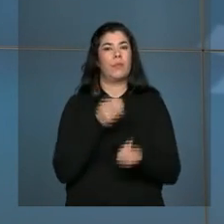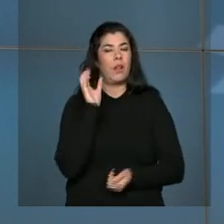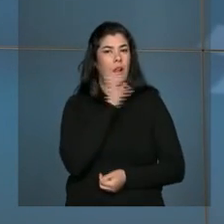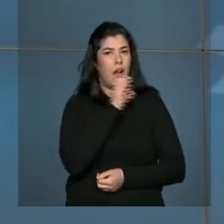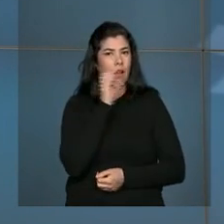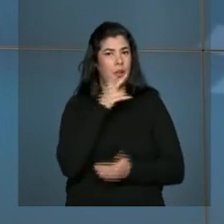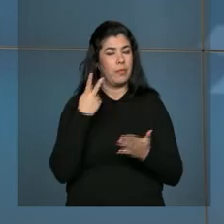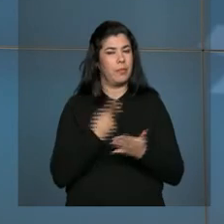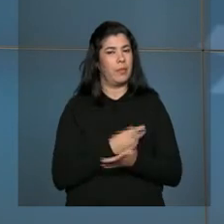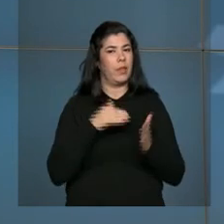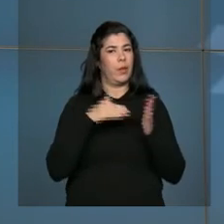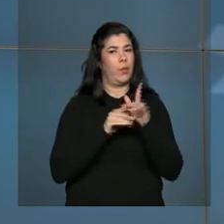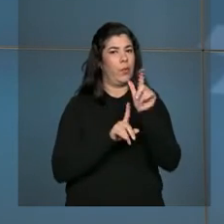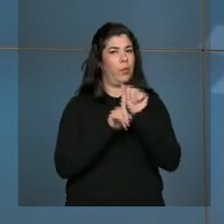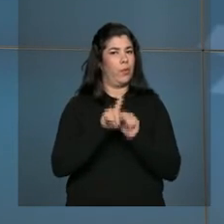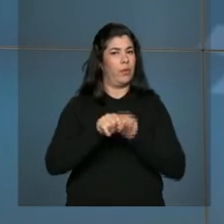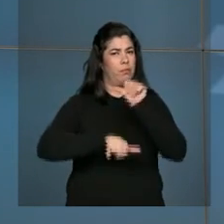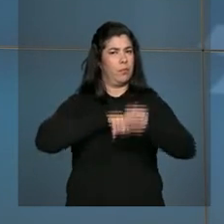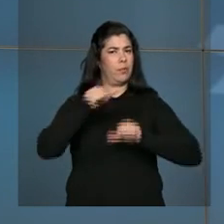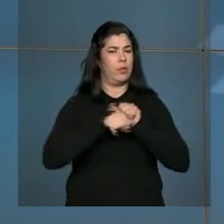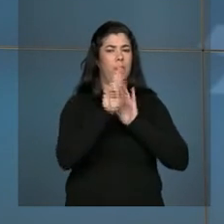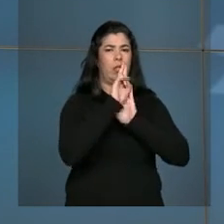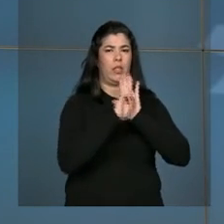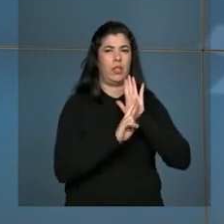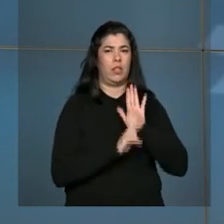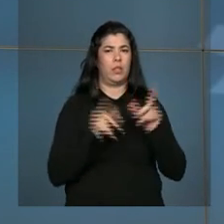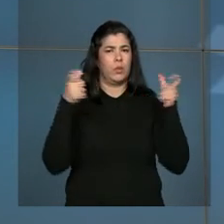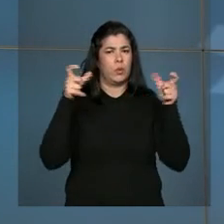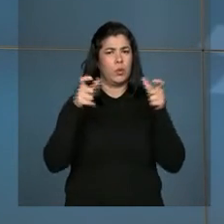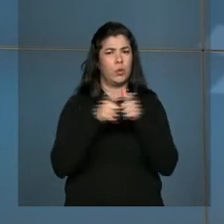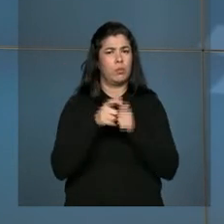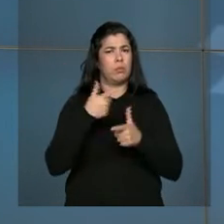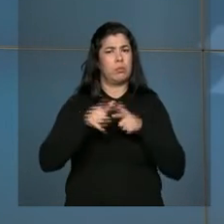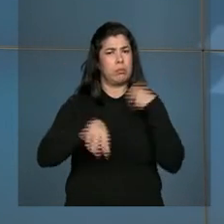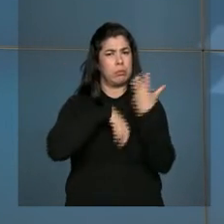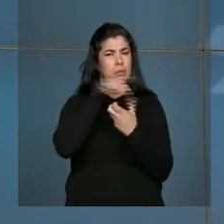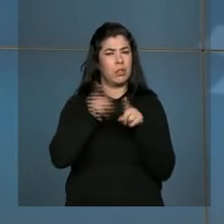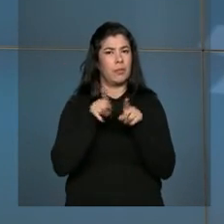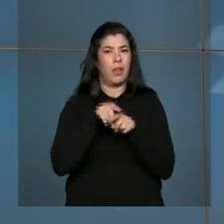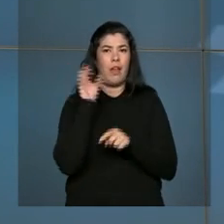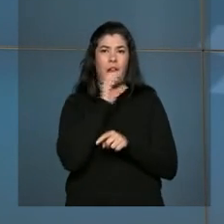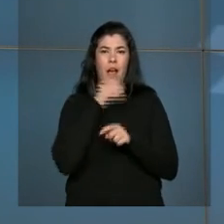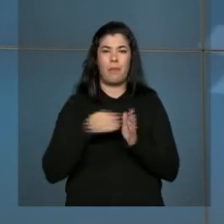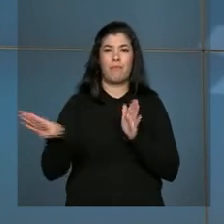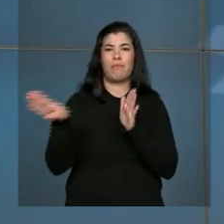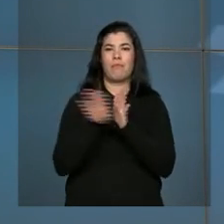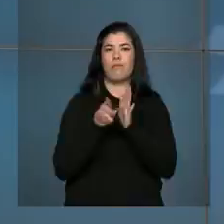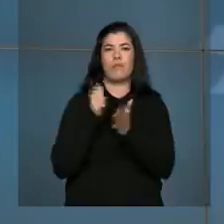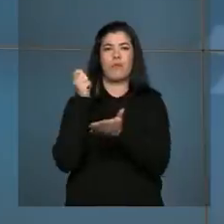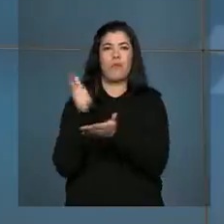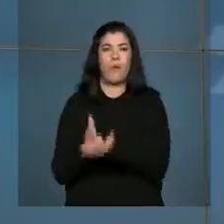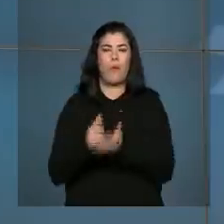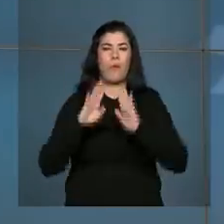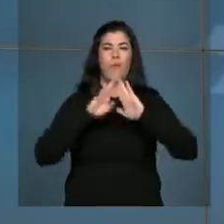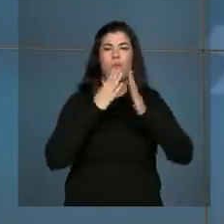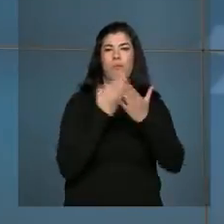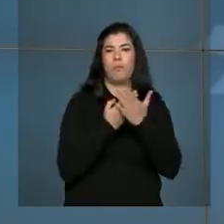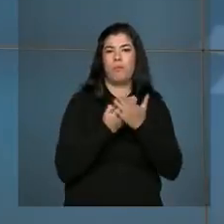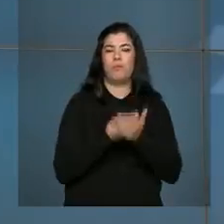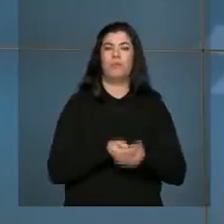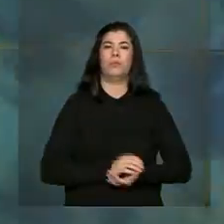rápido. No mês passado, mudanças nas regras reduziram a burocracia e agilizaram a chegada dos alimentos às creches e